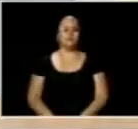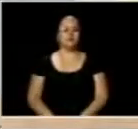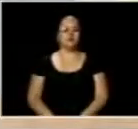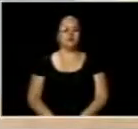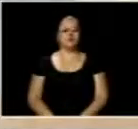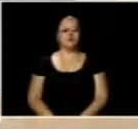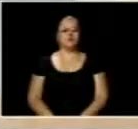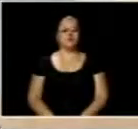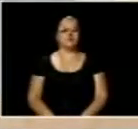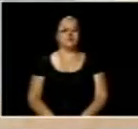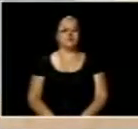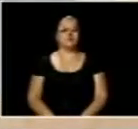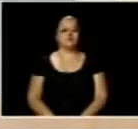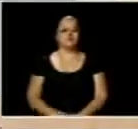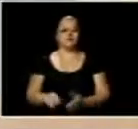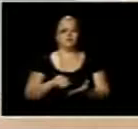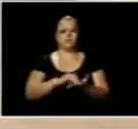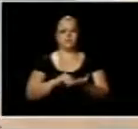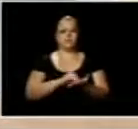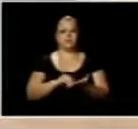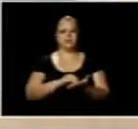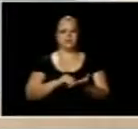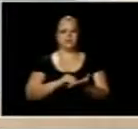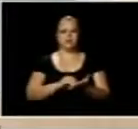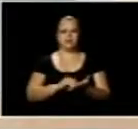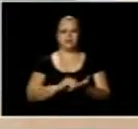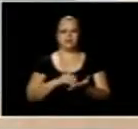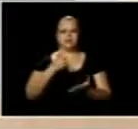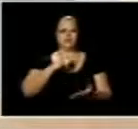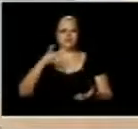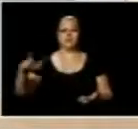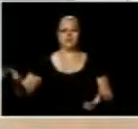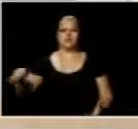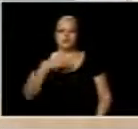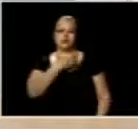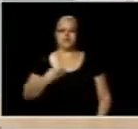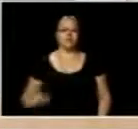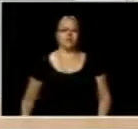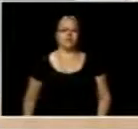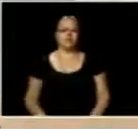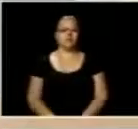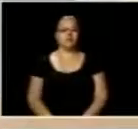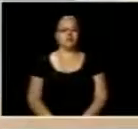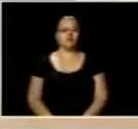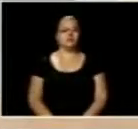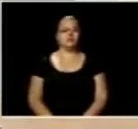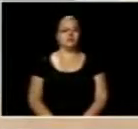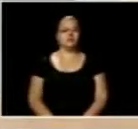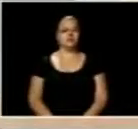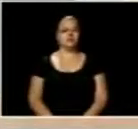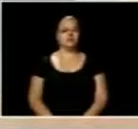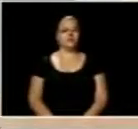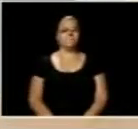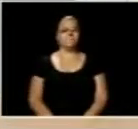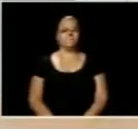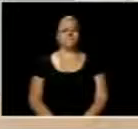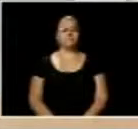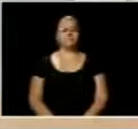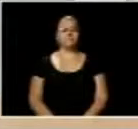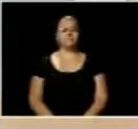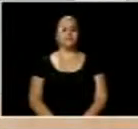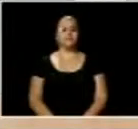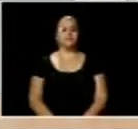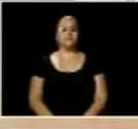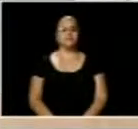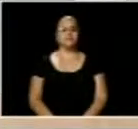não faz parte do governo da qual nós vamos cobrar. Nós já estamos cobrando antes dela, antes de assumir. Por